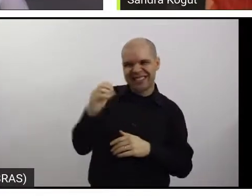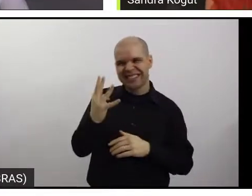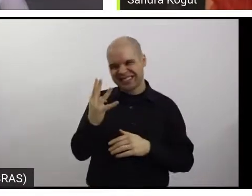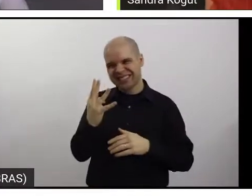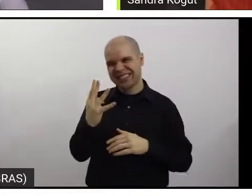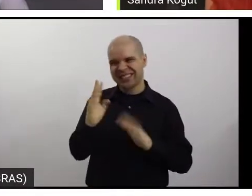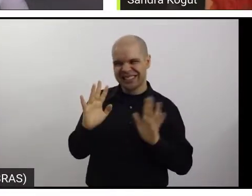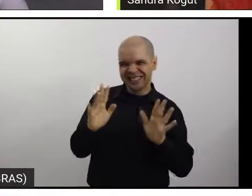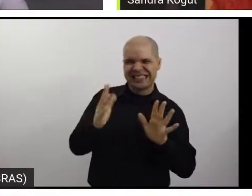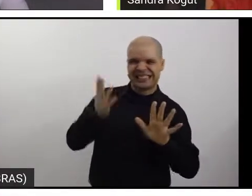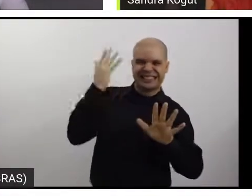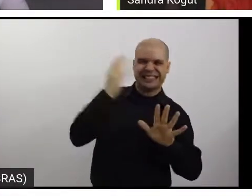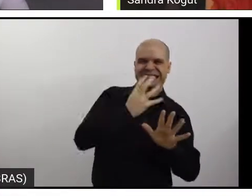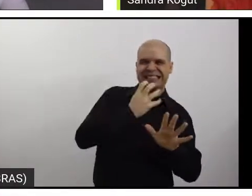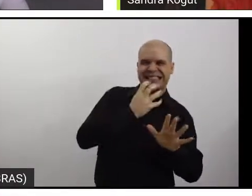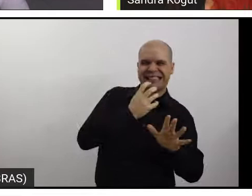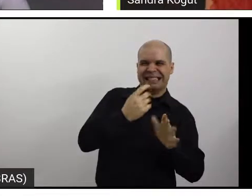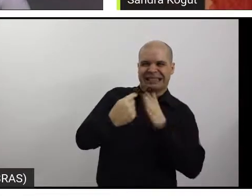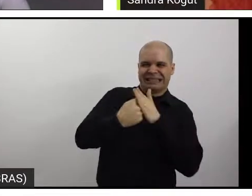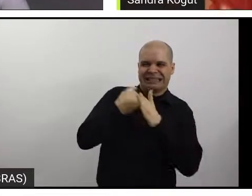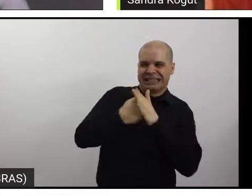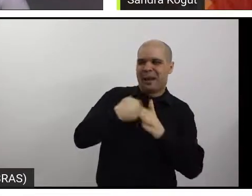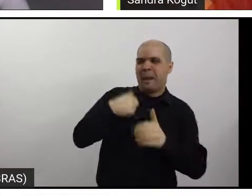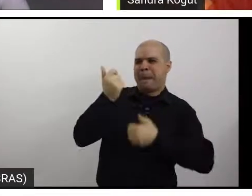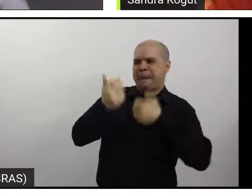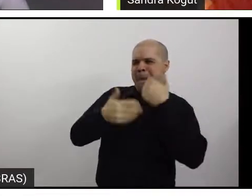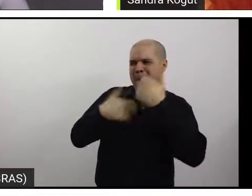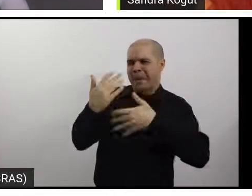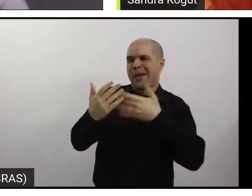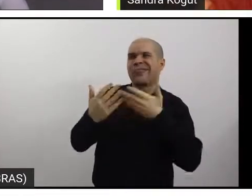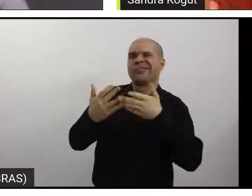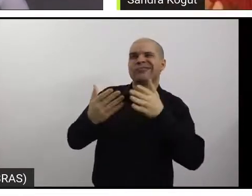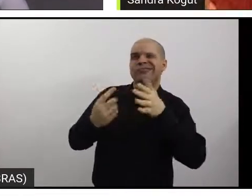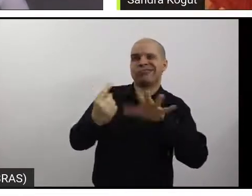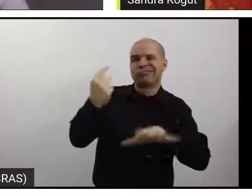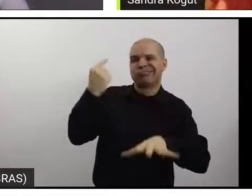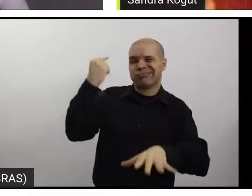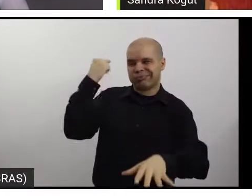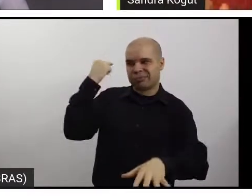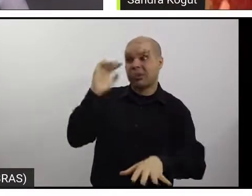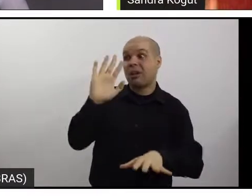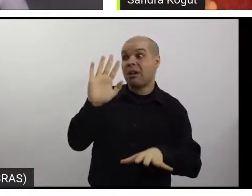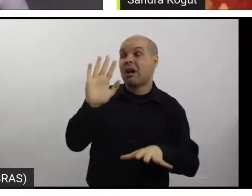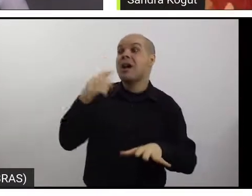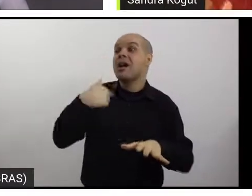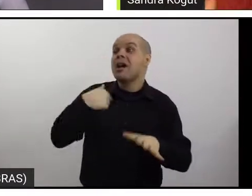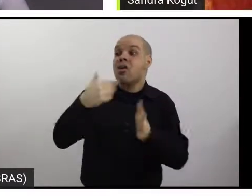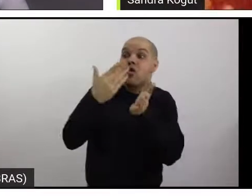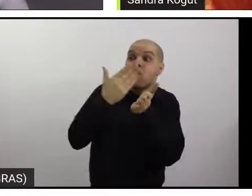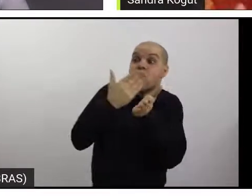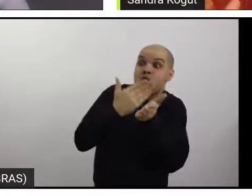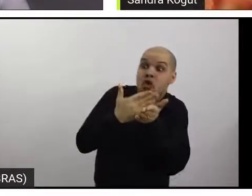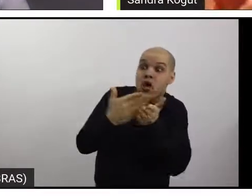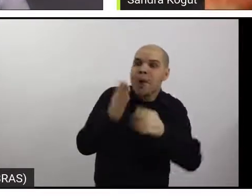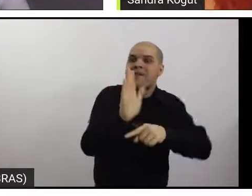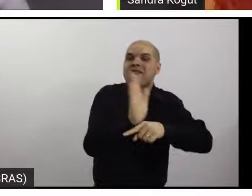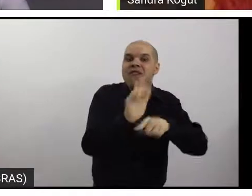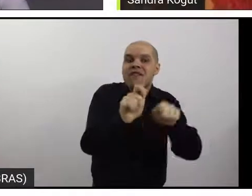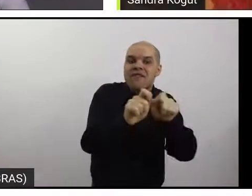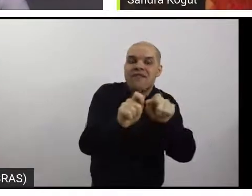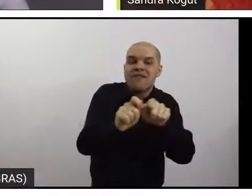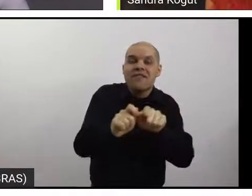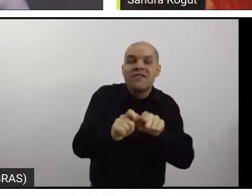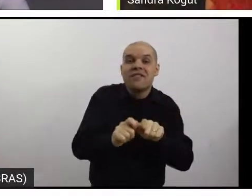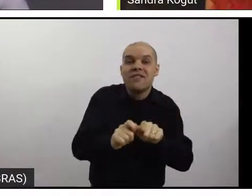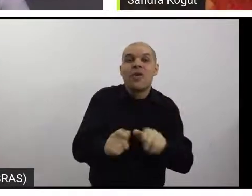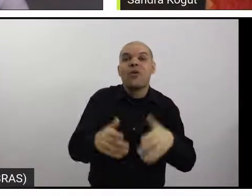Essa entrevista é início dos anos 90, isso. Mas eu comecei a fazer os primeiros vídeos, sei lá, metade para o